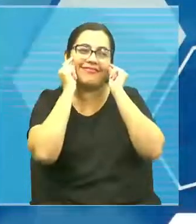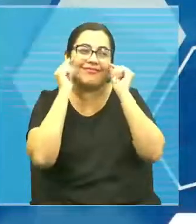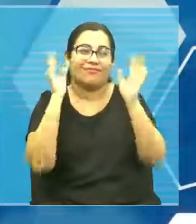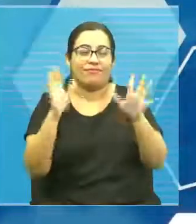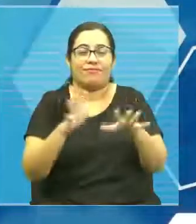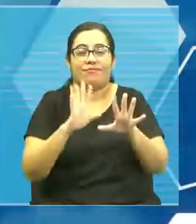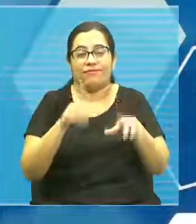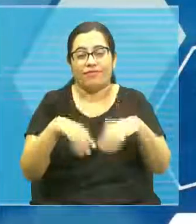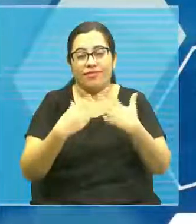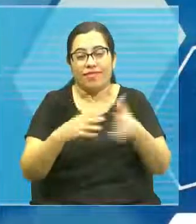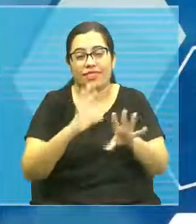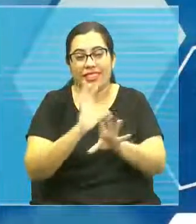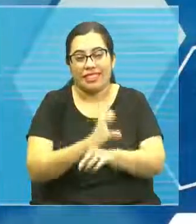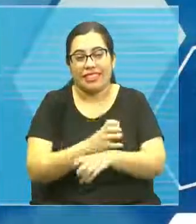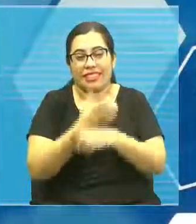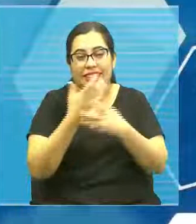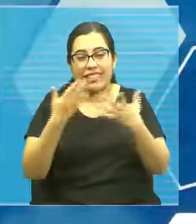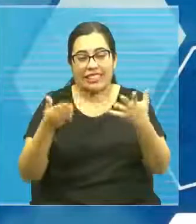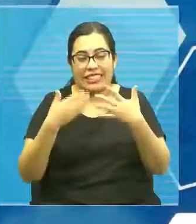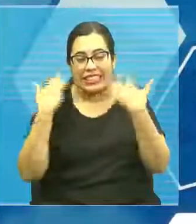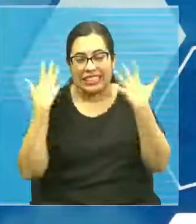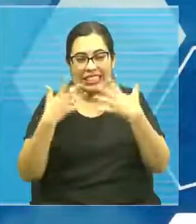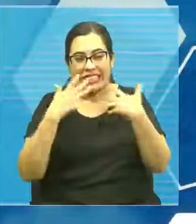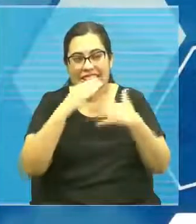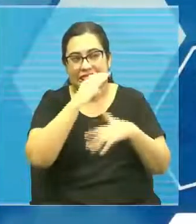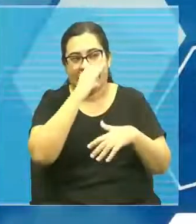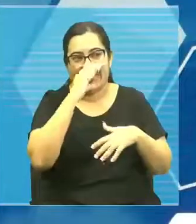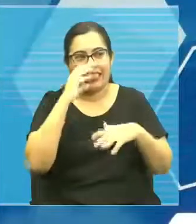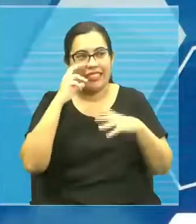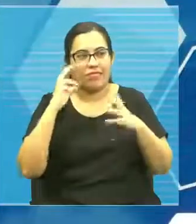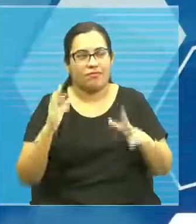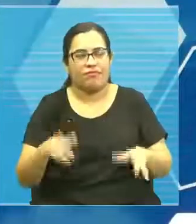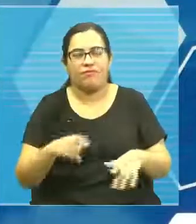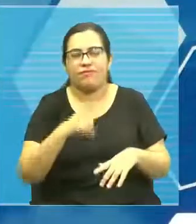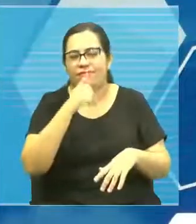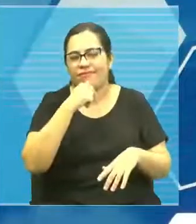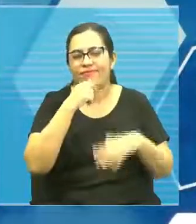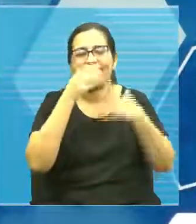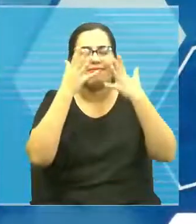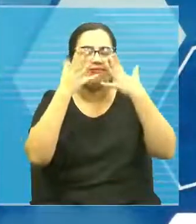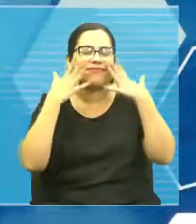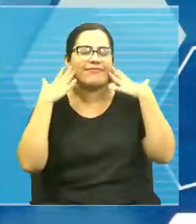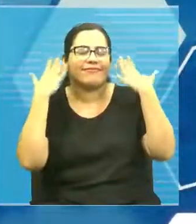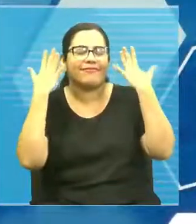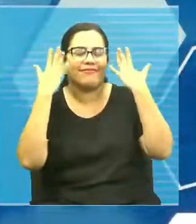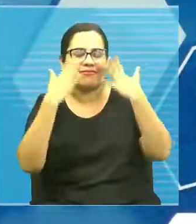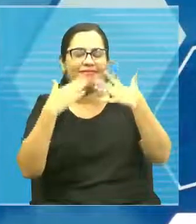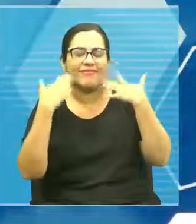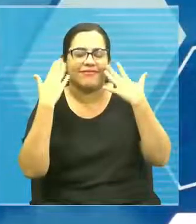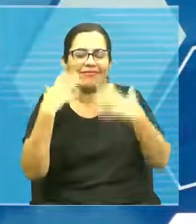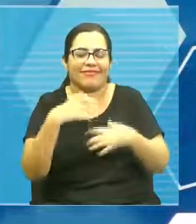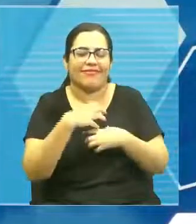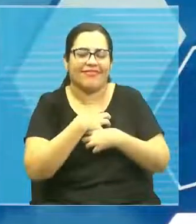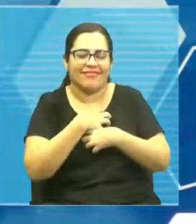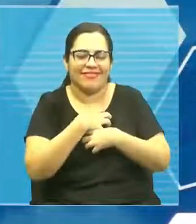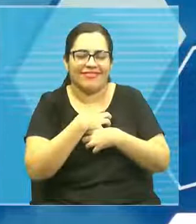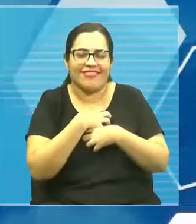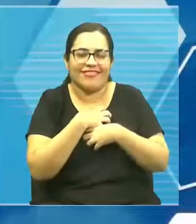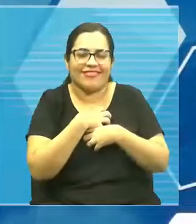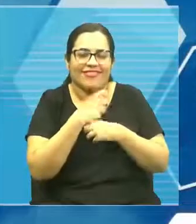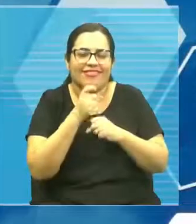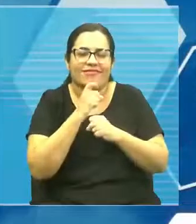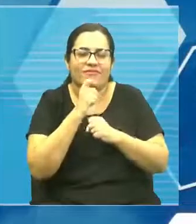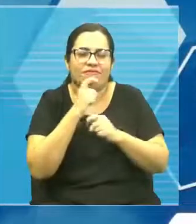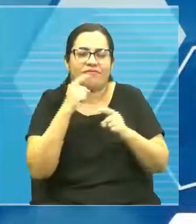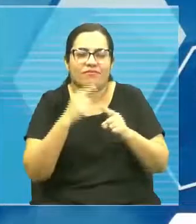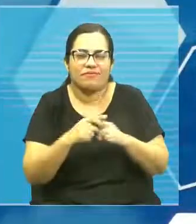seca, quentura pro lado do vento. Mas enquanto tu tá molhado, por que que tu sente essa sensação de